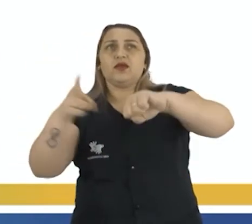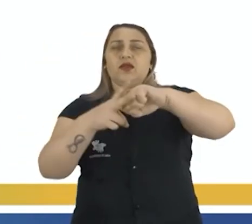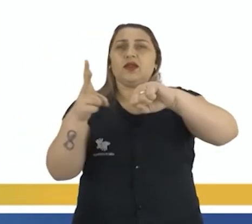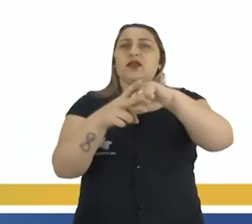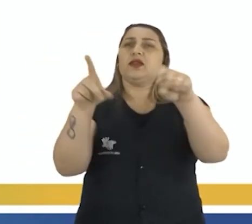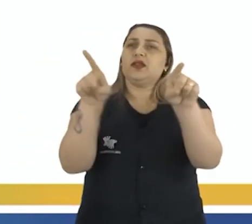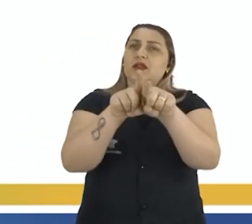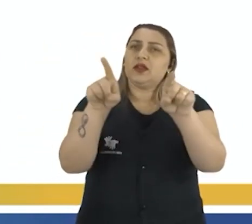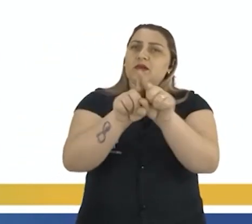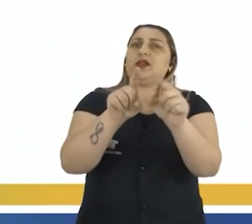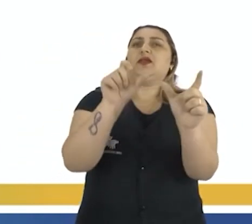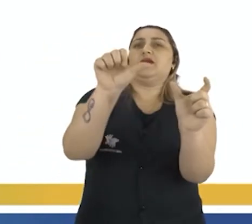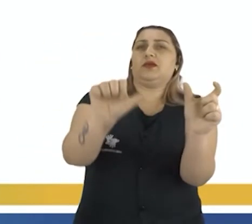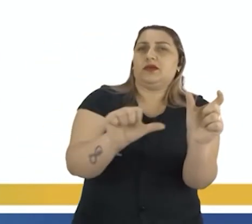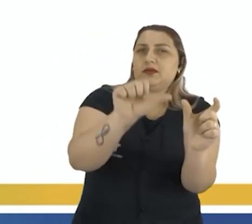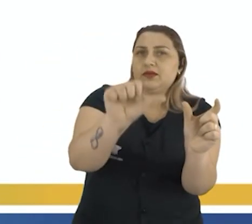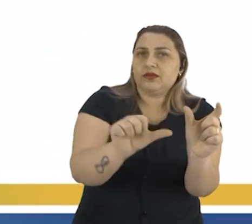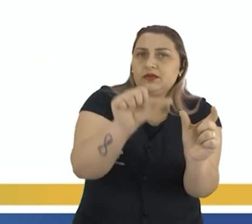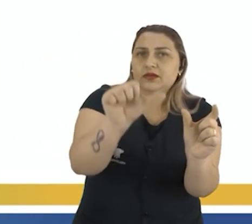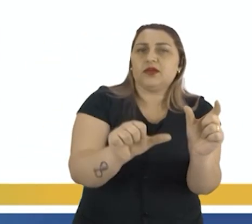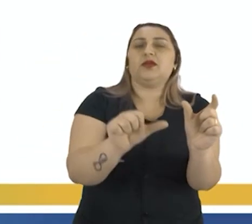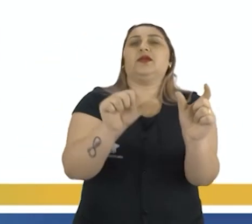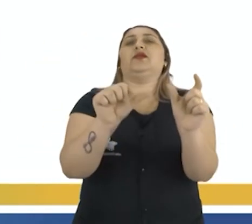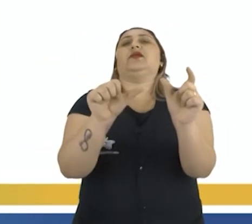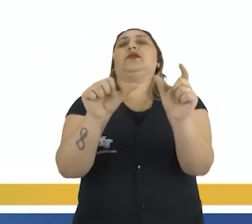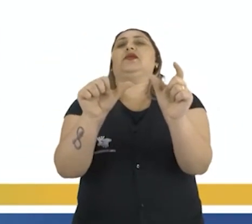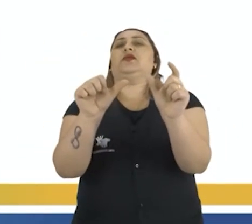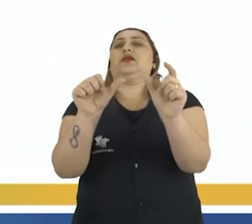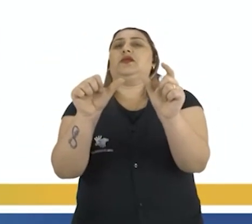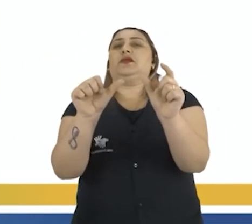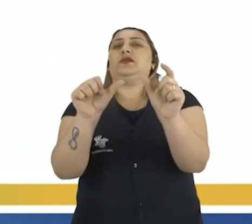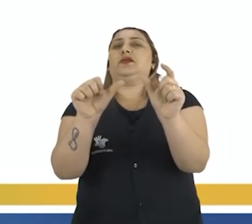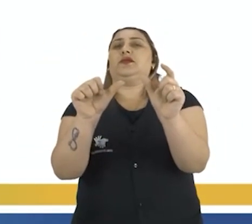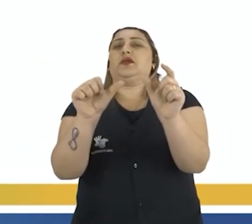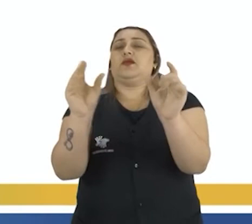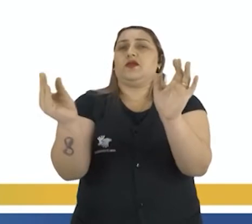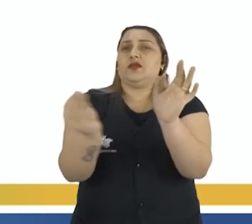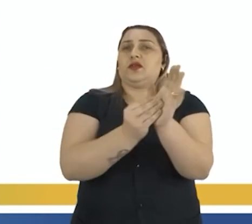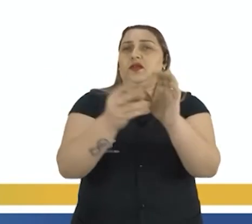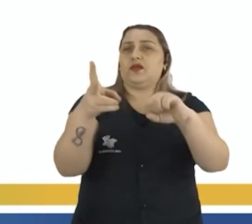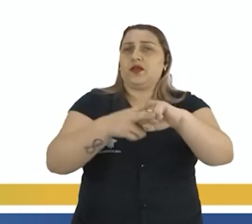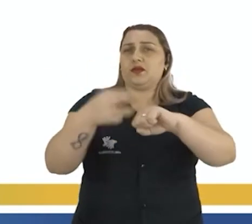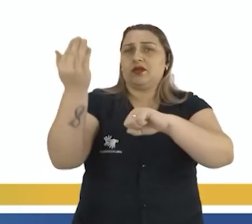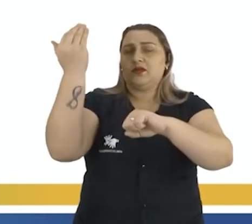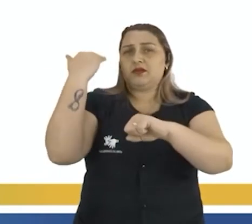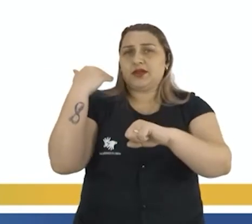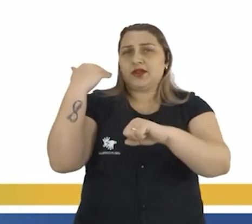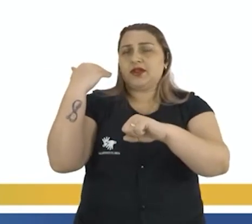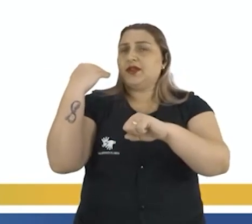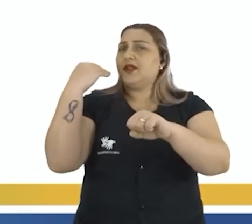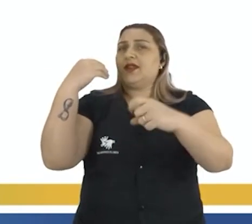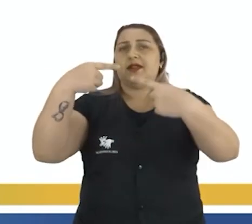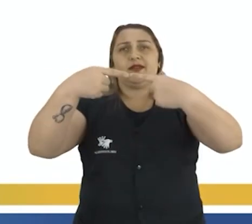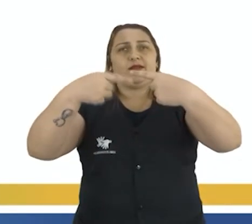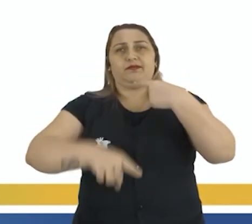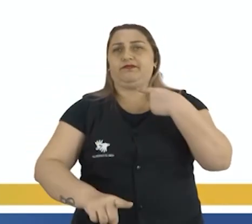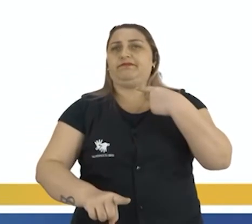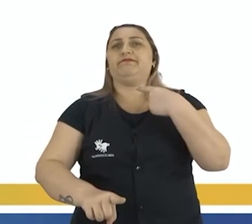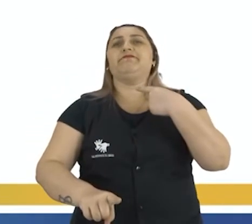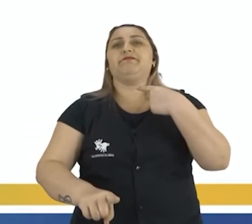também estão flexionados no presente do indicativo. E colocar um verbo aqui no passado seria